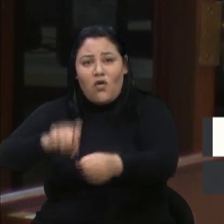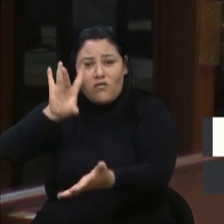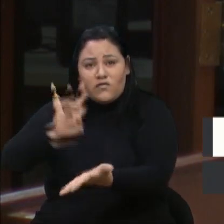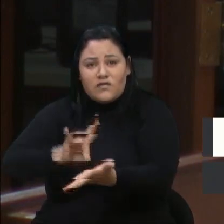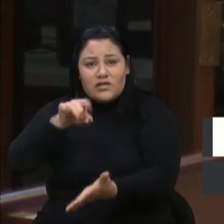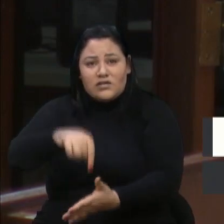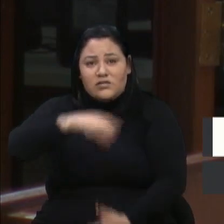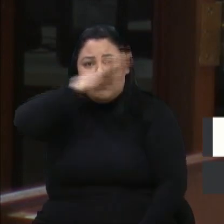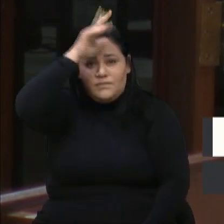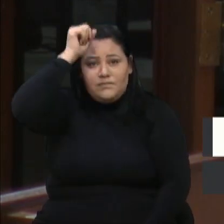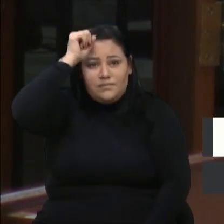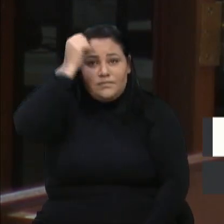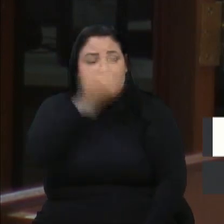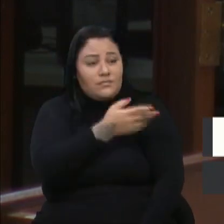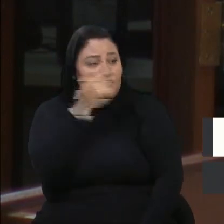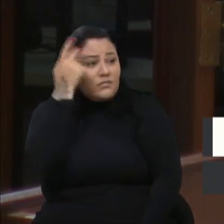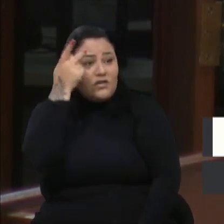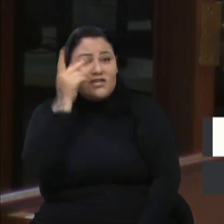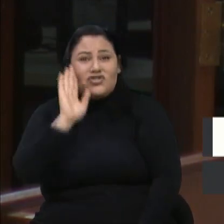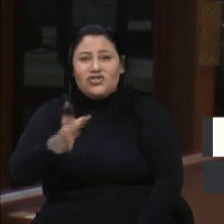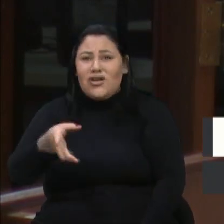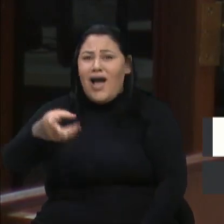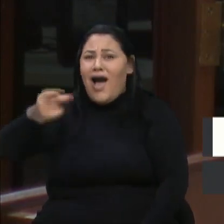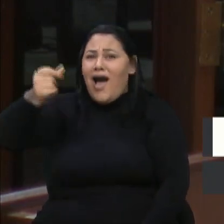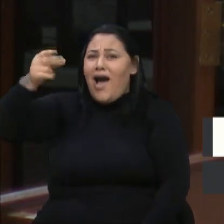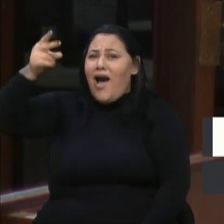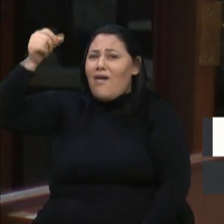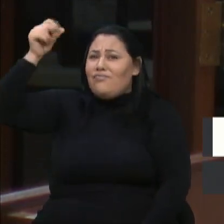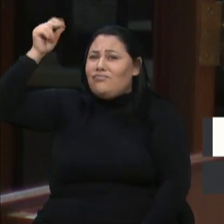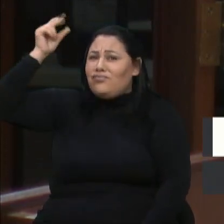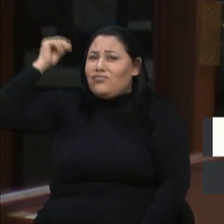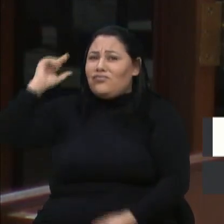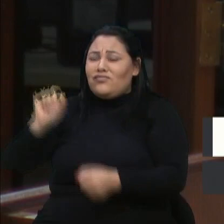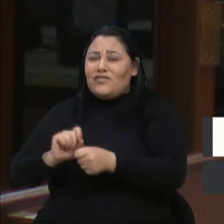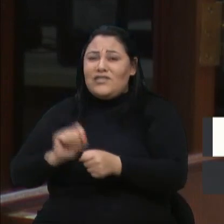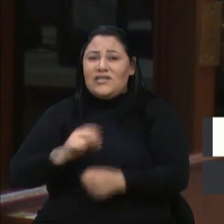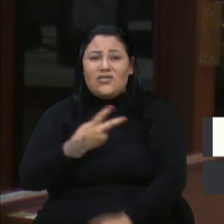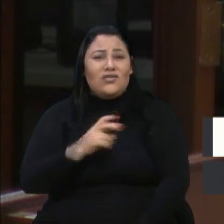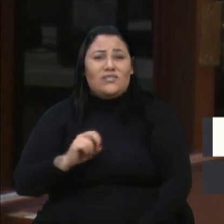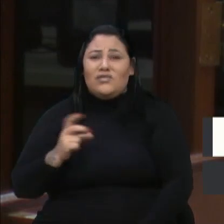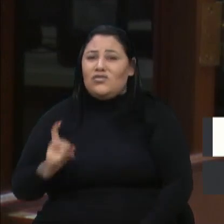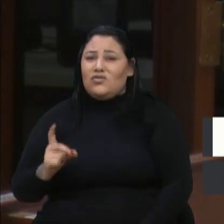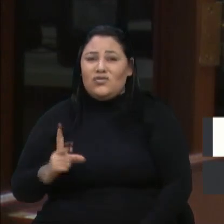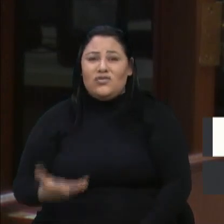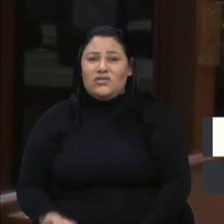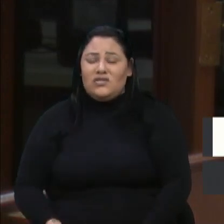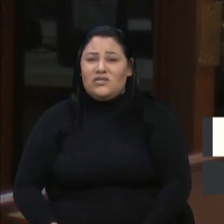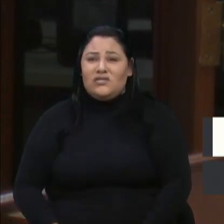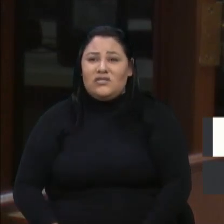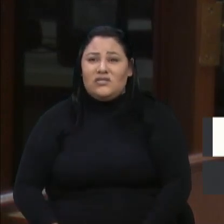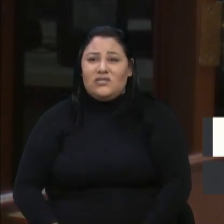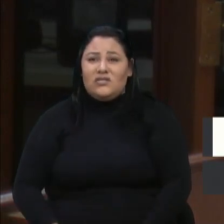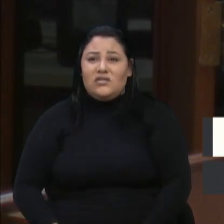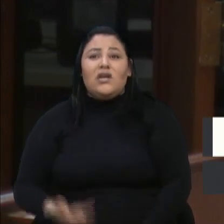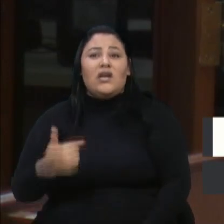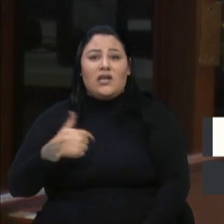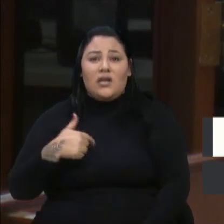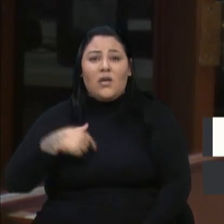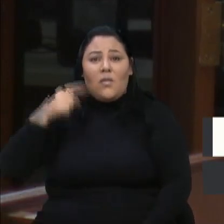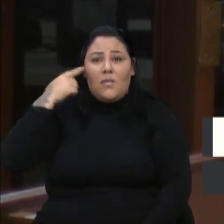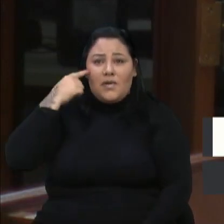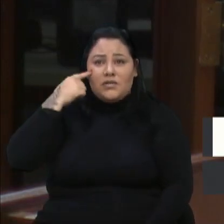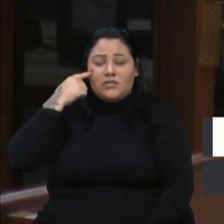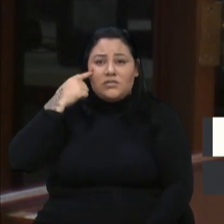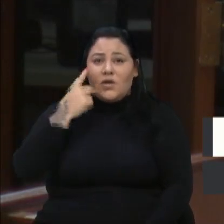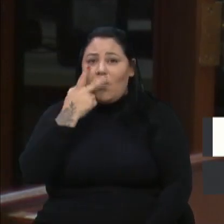Coisa, vereador Velocino, que deveria ter sido feita lá atrás, em 2012. E eu me coloco no lugar de muitos ciclistas que